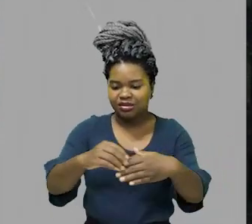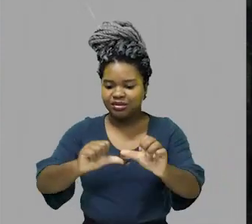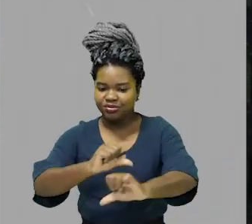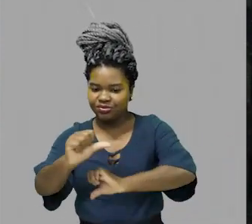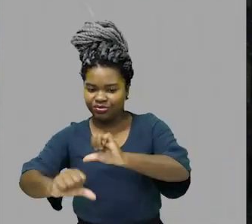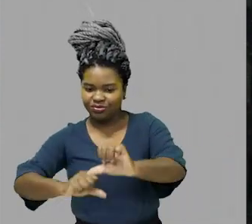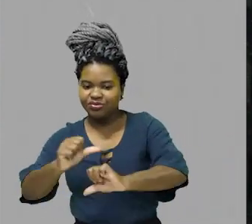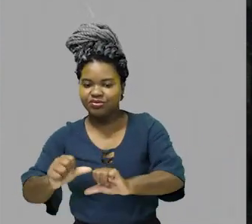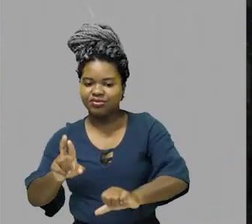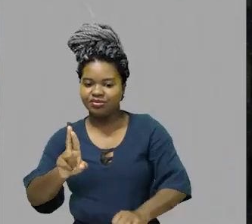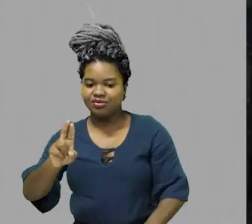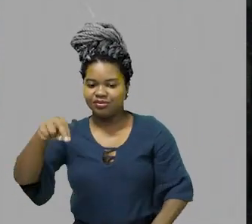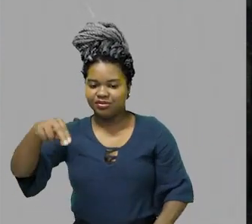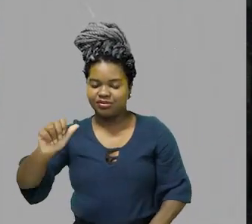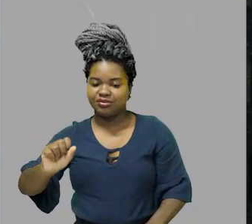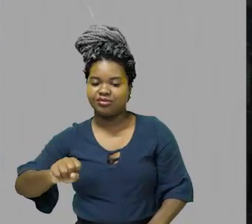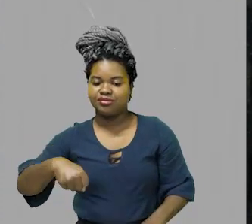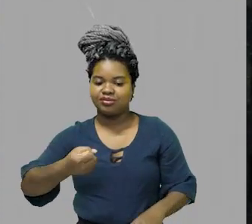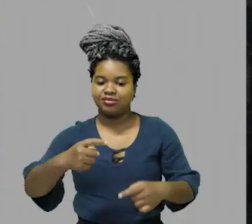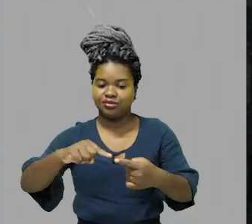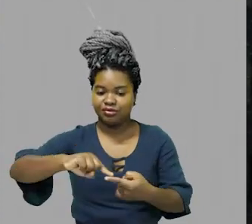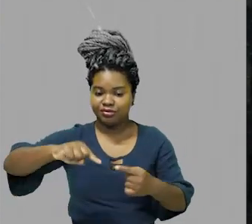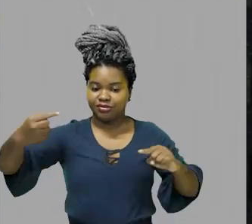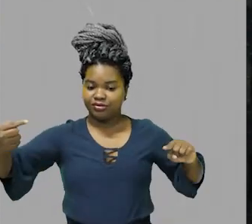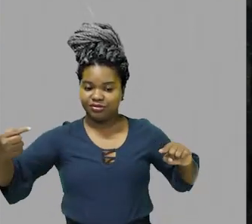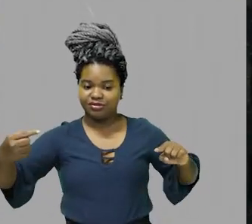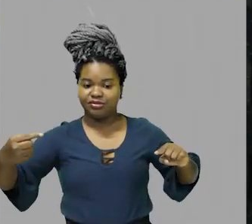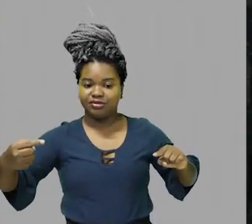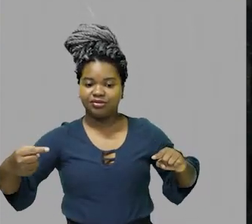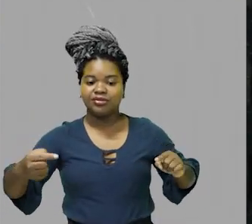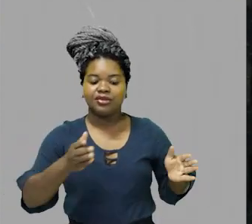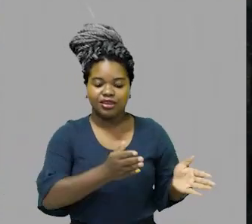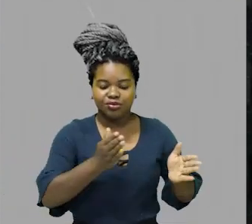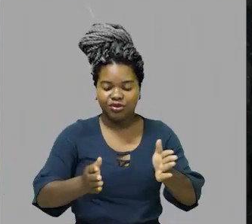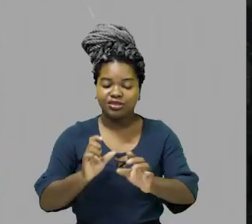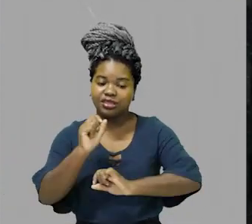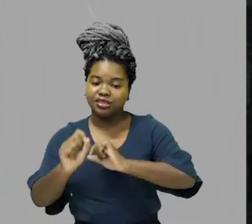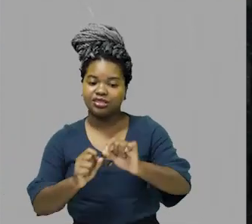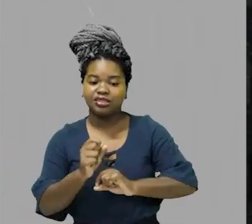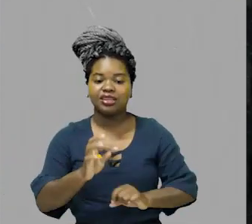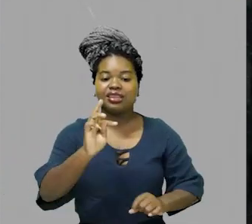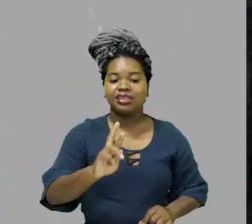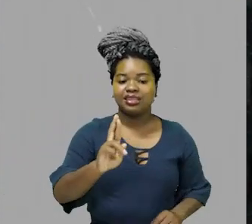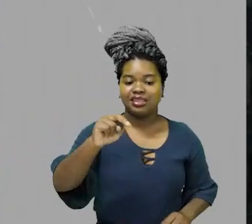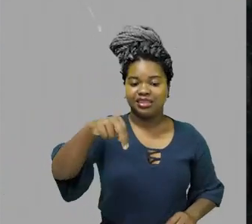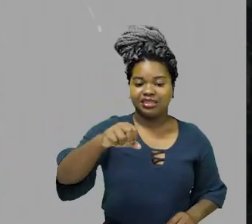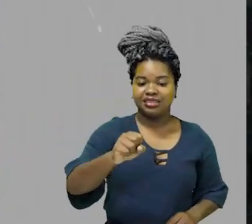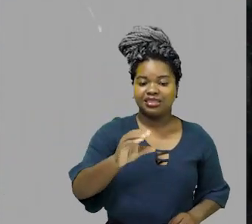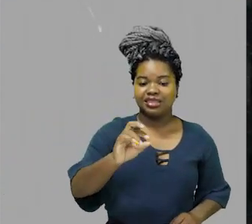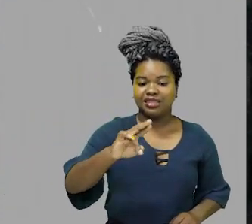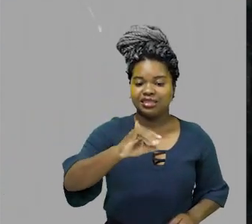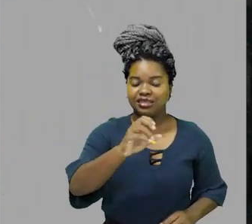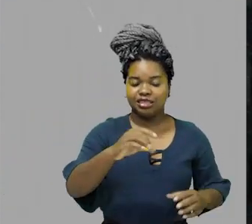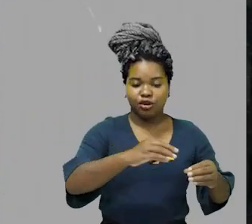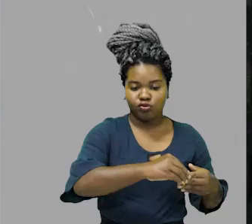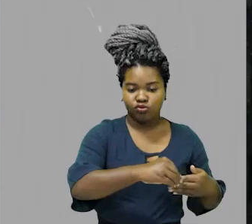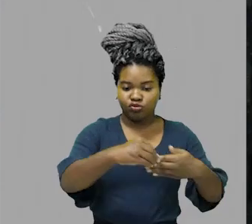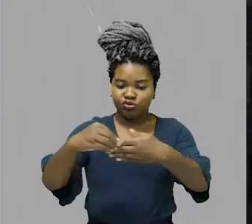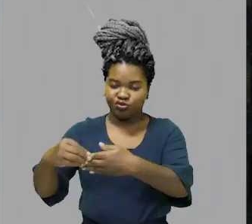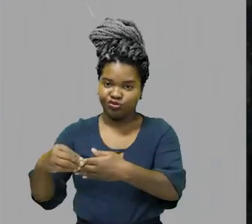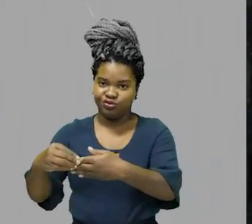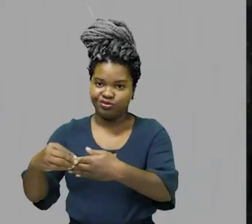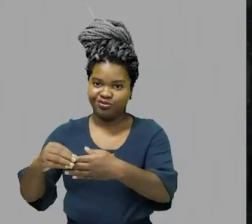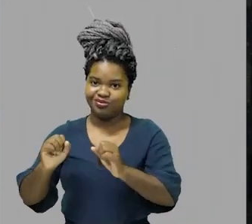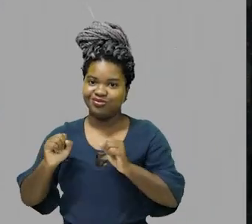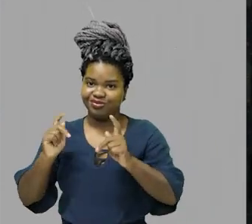de transcrição. E quem fabrica o RNA é a RNA polimerase, ok?